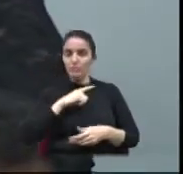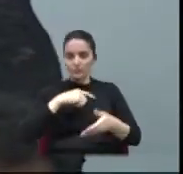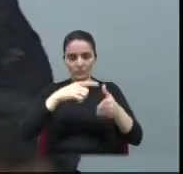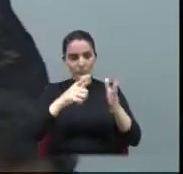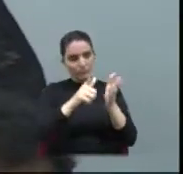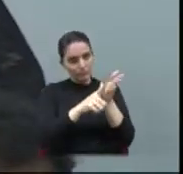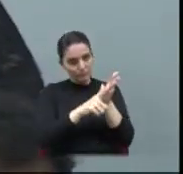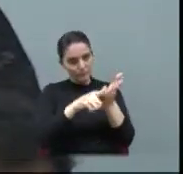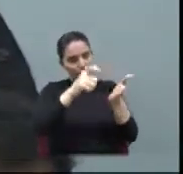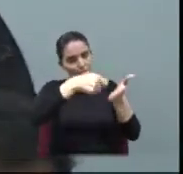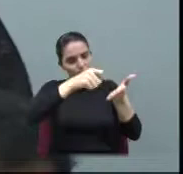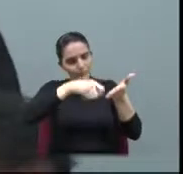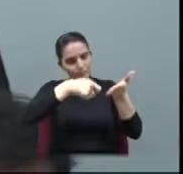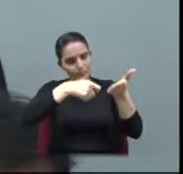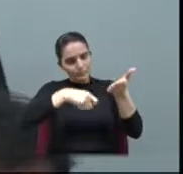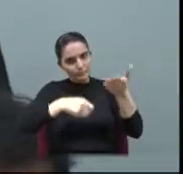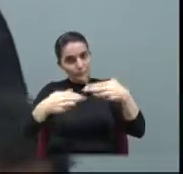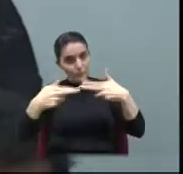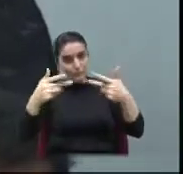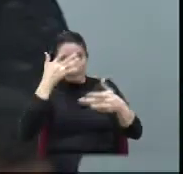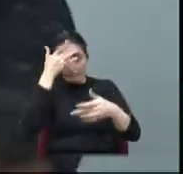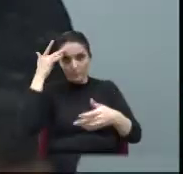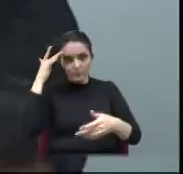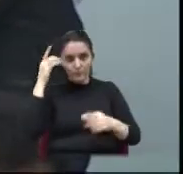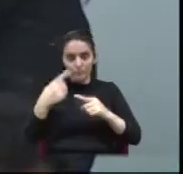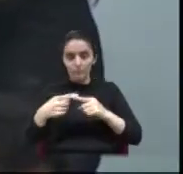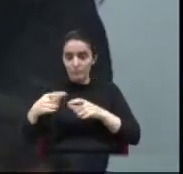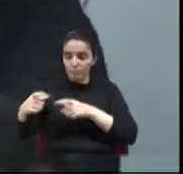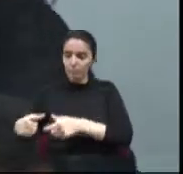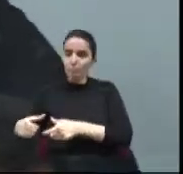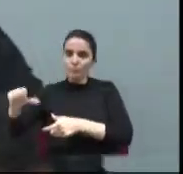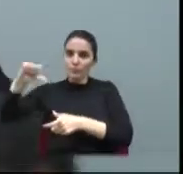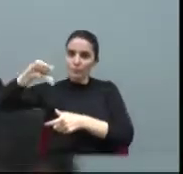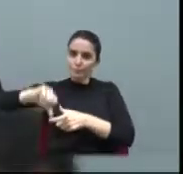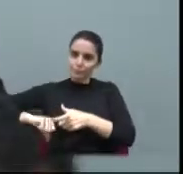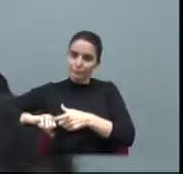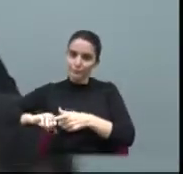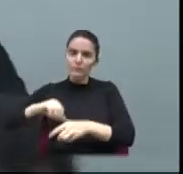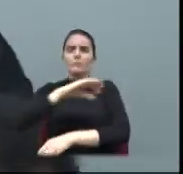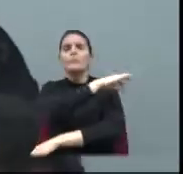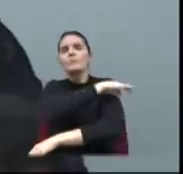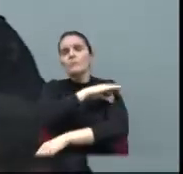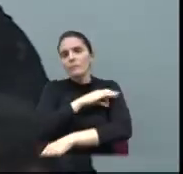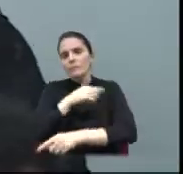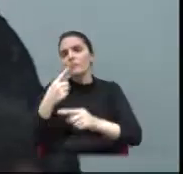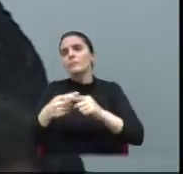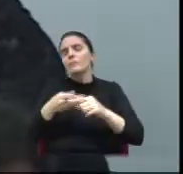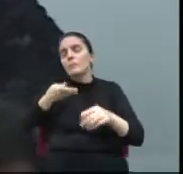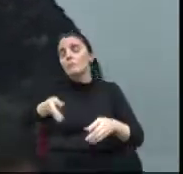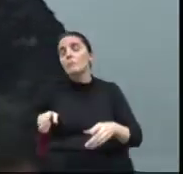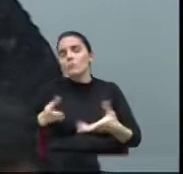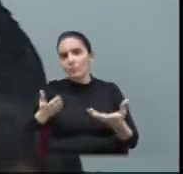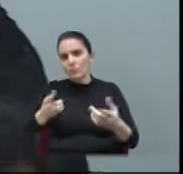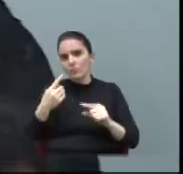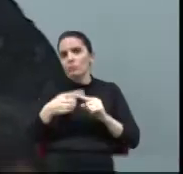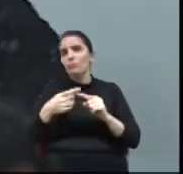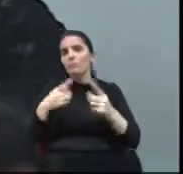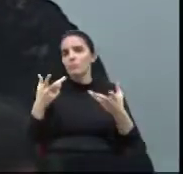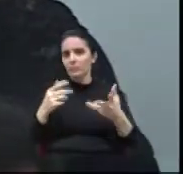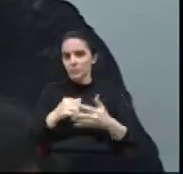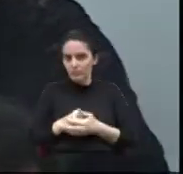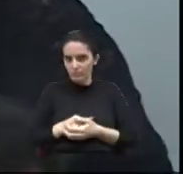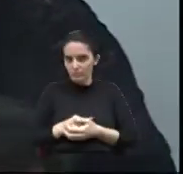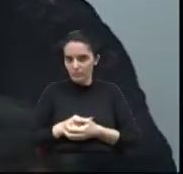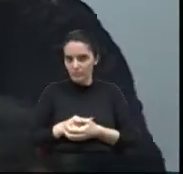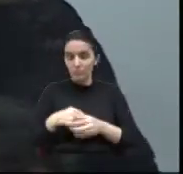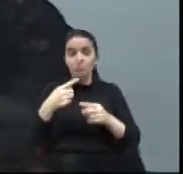é precária. Eu quero saber do senhor prefeito, por que ele não foi lá hoje? Por que ele não foi lá? Por que alugou aquela